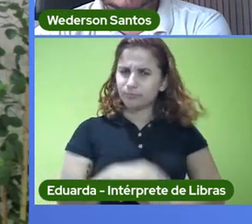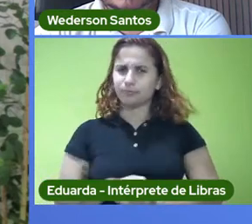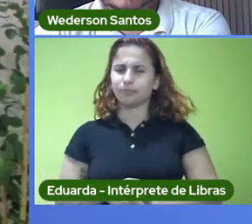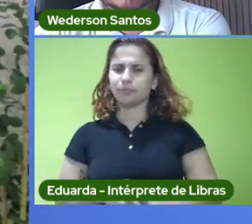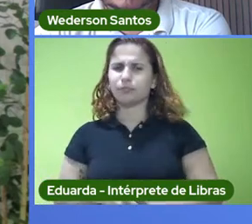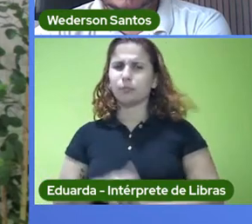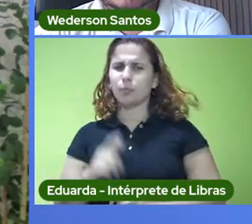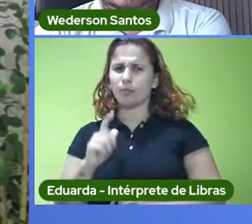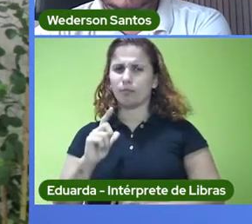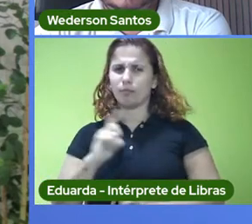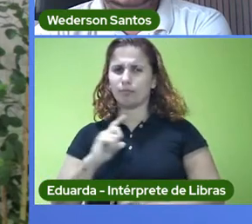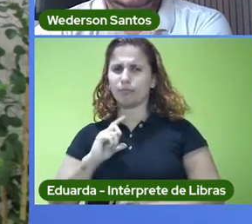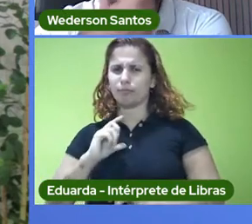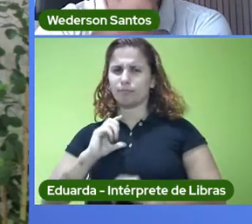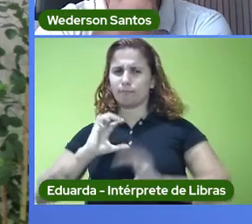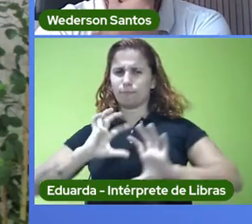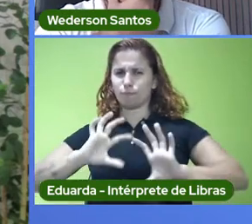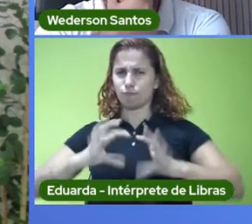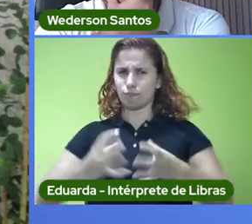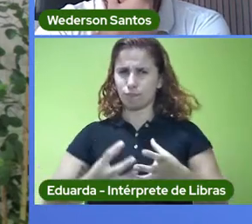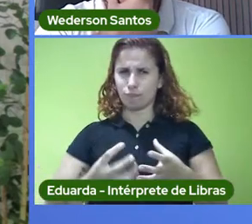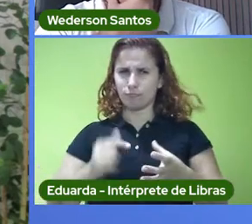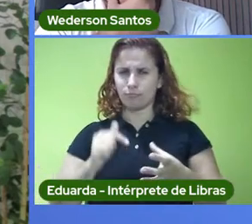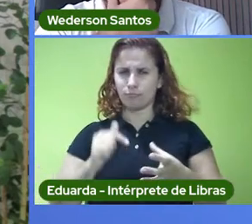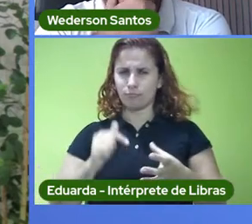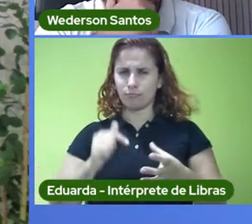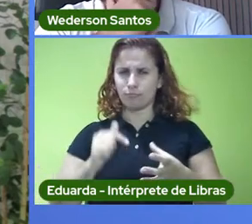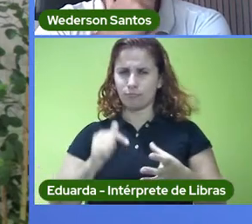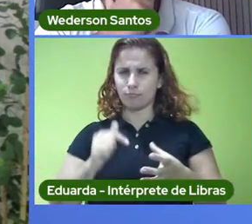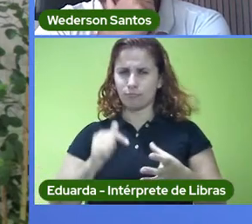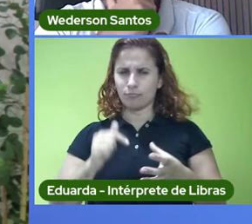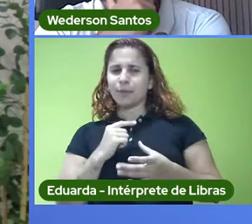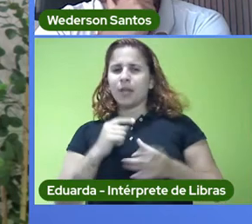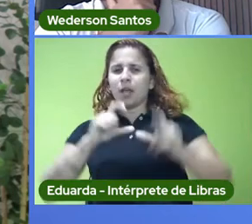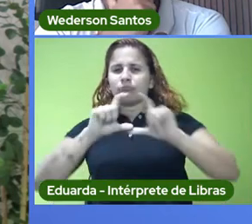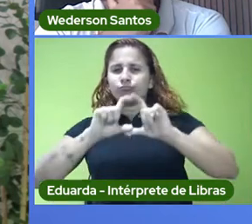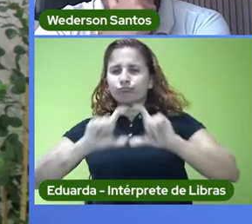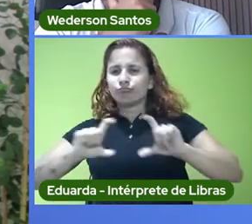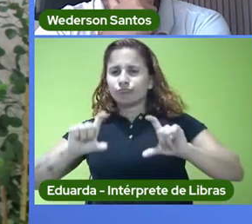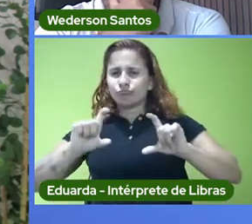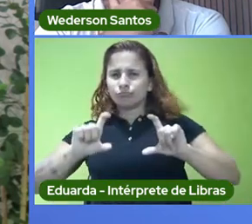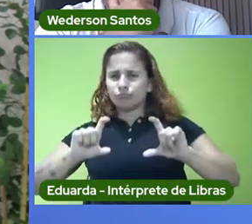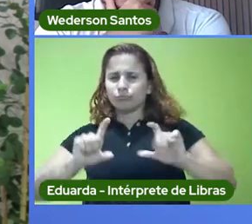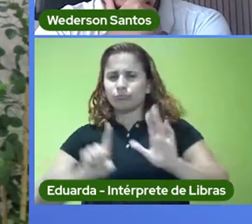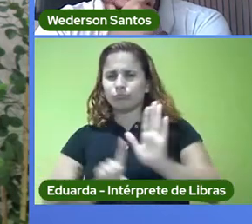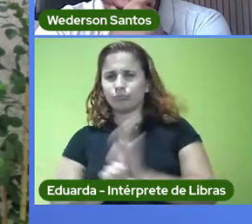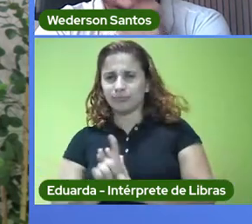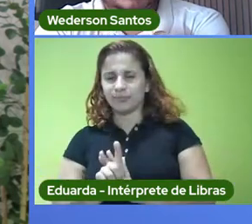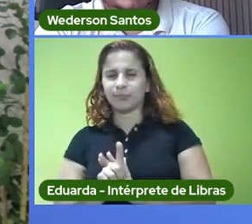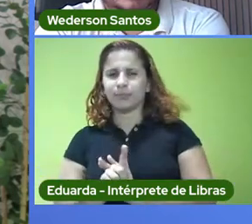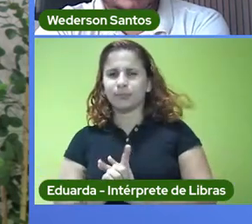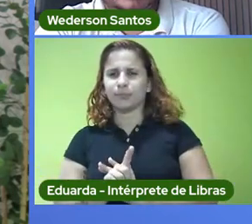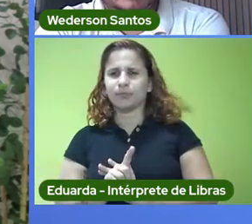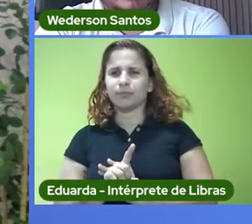desse novo arranjo, deixa eu passar até aqui uma pergunta, Nara, que dá a Pai de Marilândia, porque eu acho que é legal, dando mais uma vez